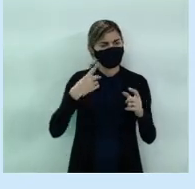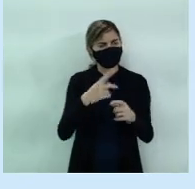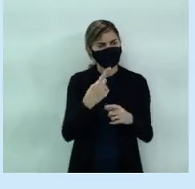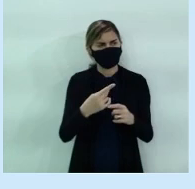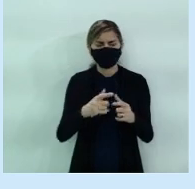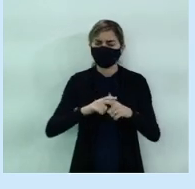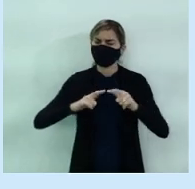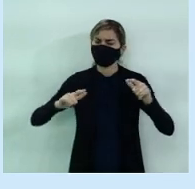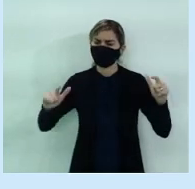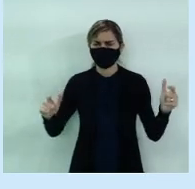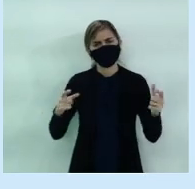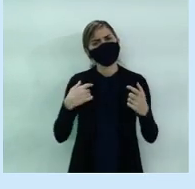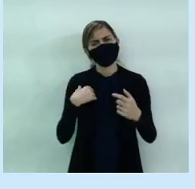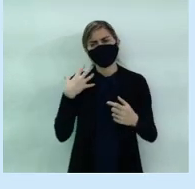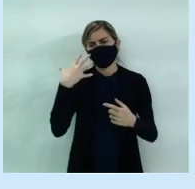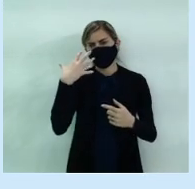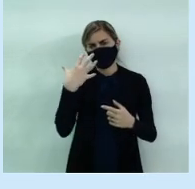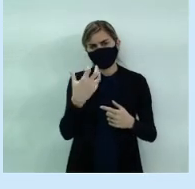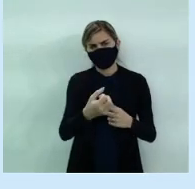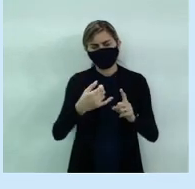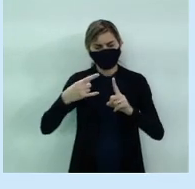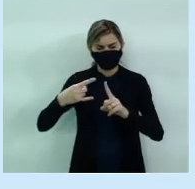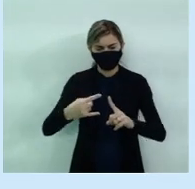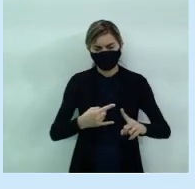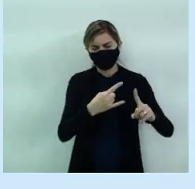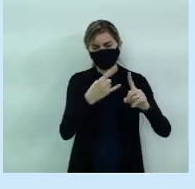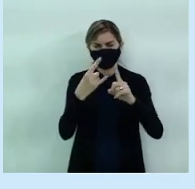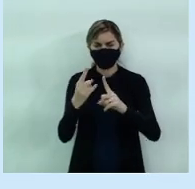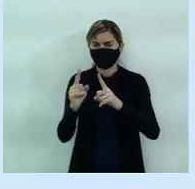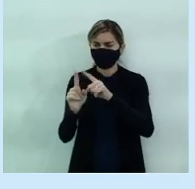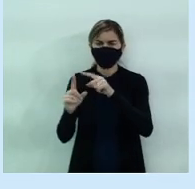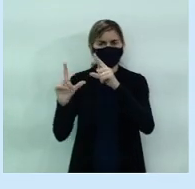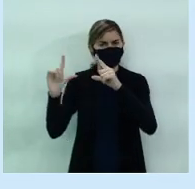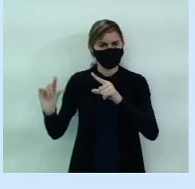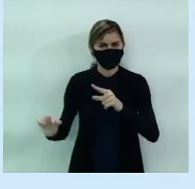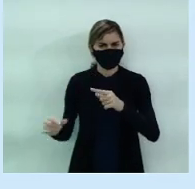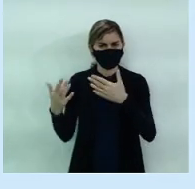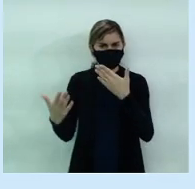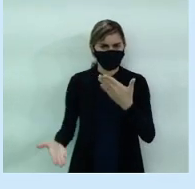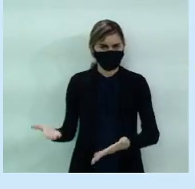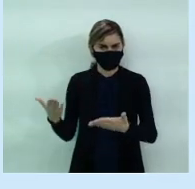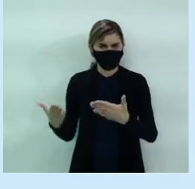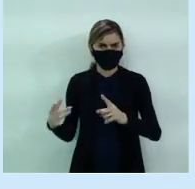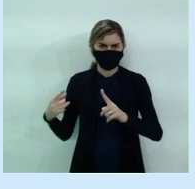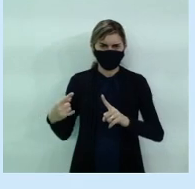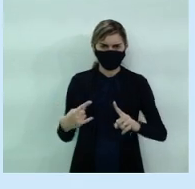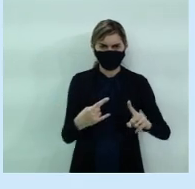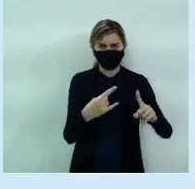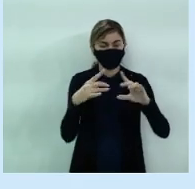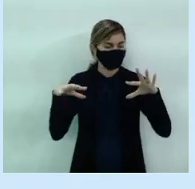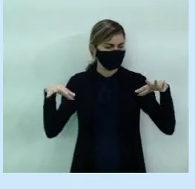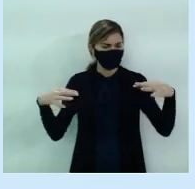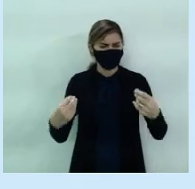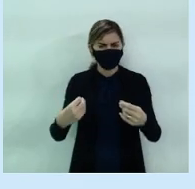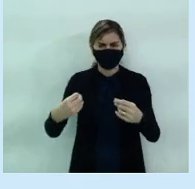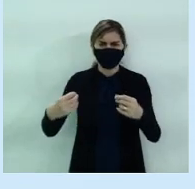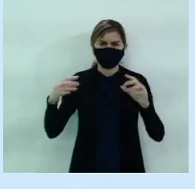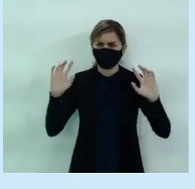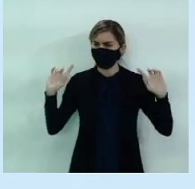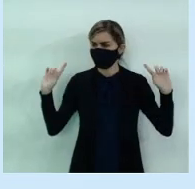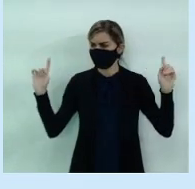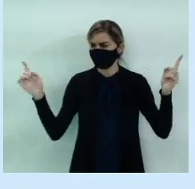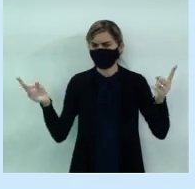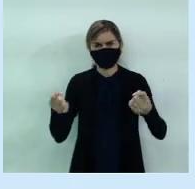muito grande, ele vai atrair para si aqueles corpos que são menores. Então, tudo que está ao nosso